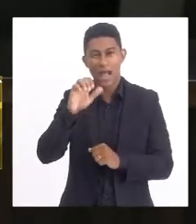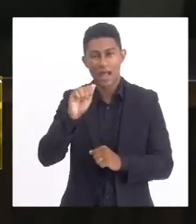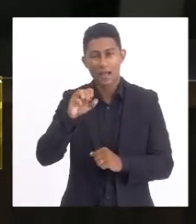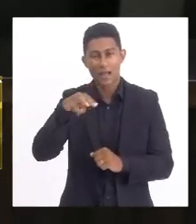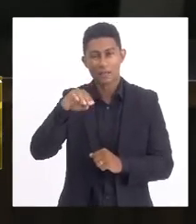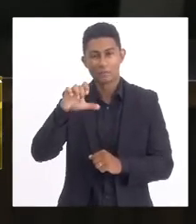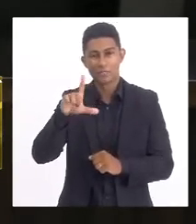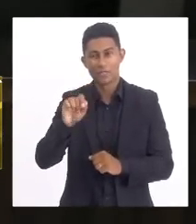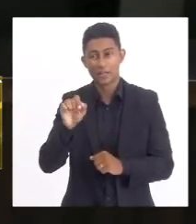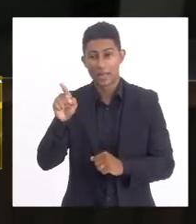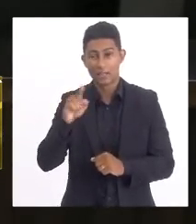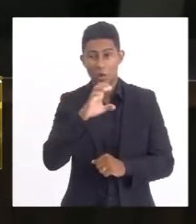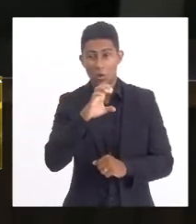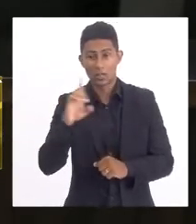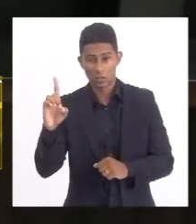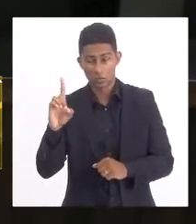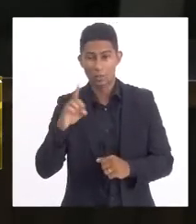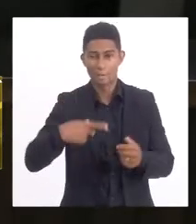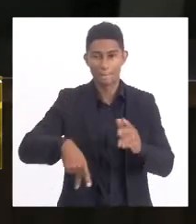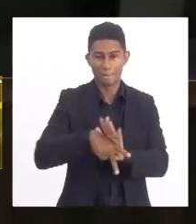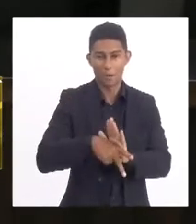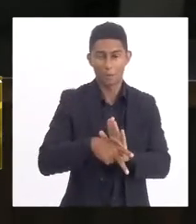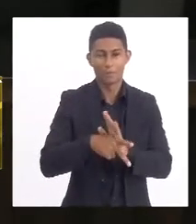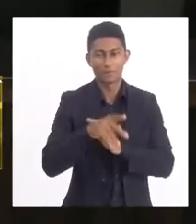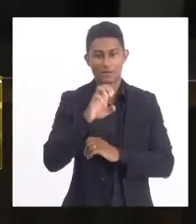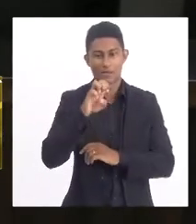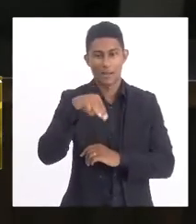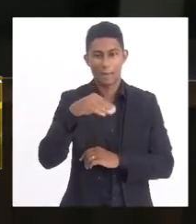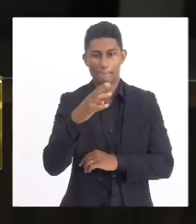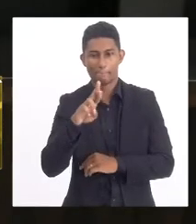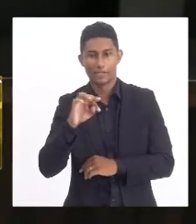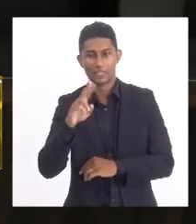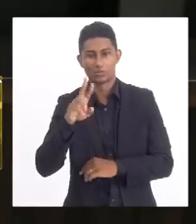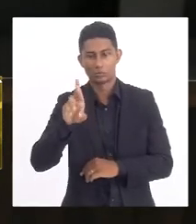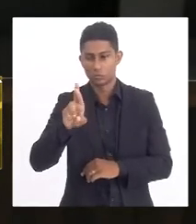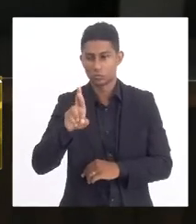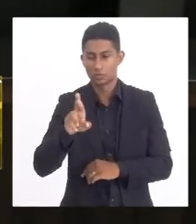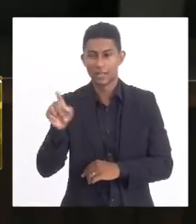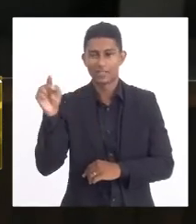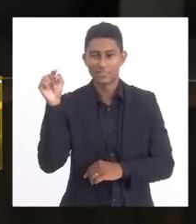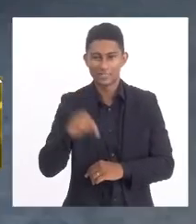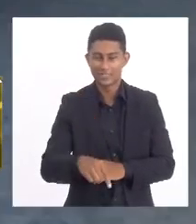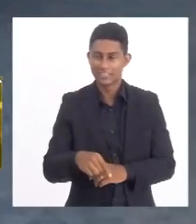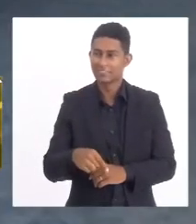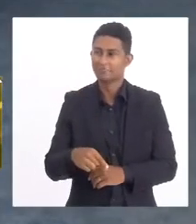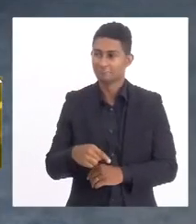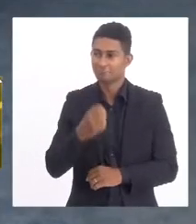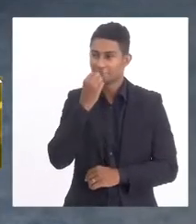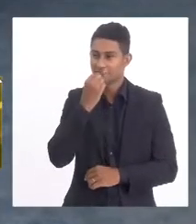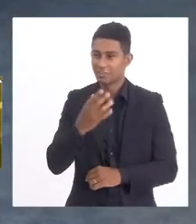foi dito várias vezes coordenadora Regional que da embratur menos satisfação receber você aqui Camila